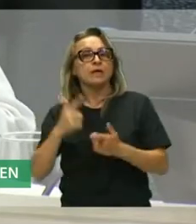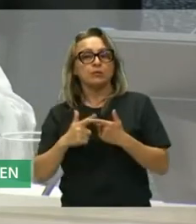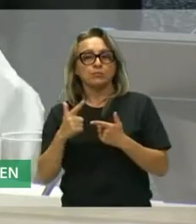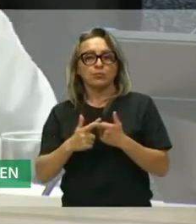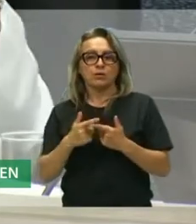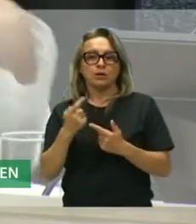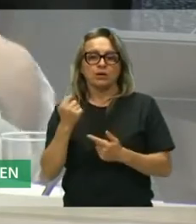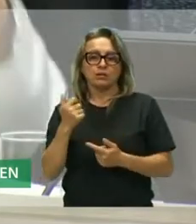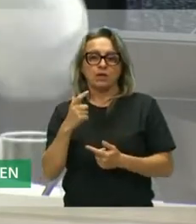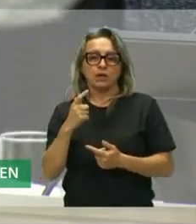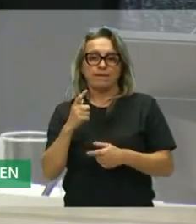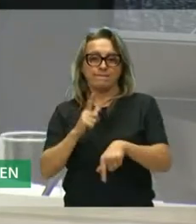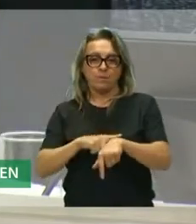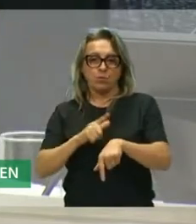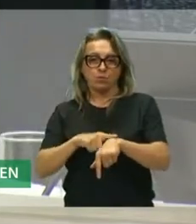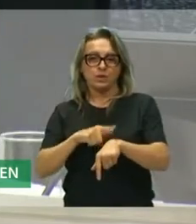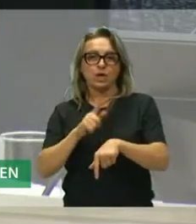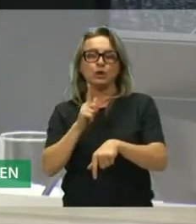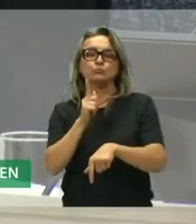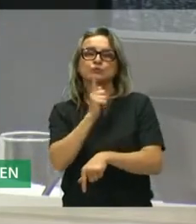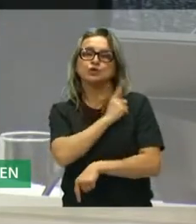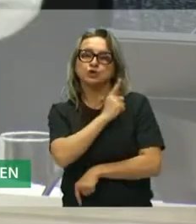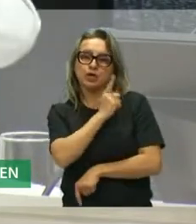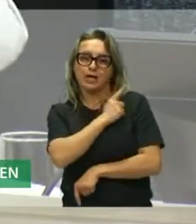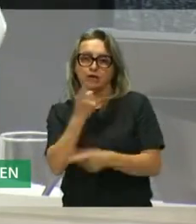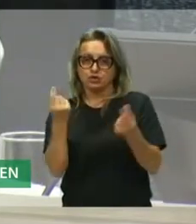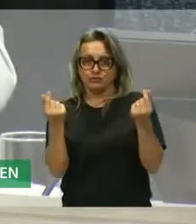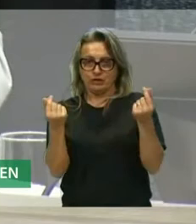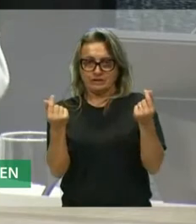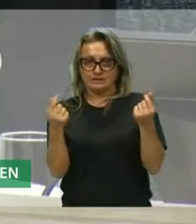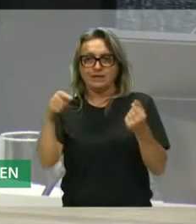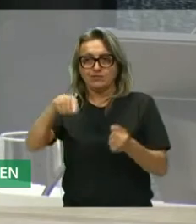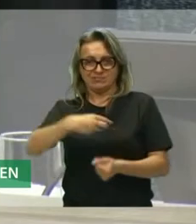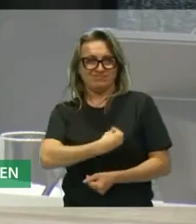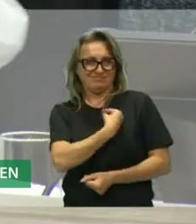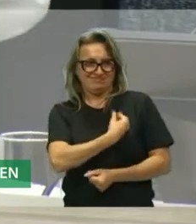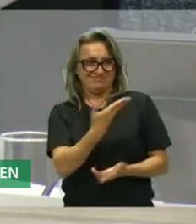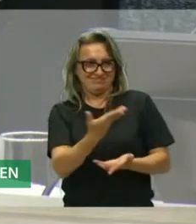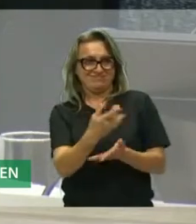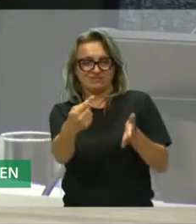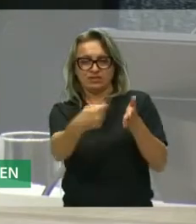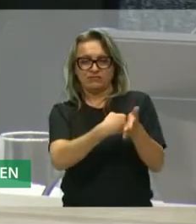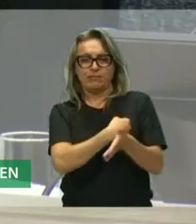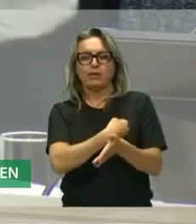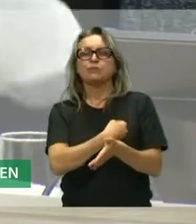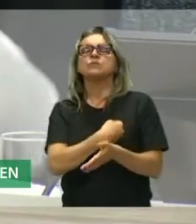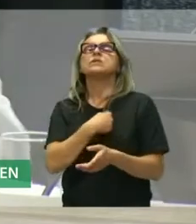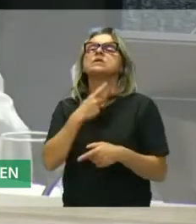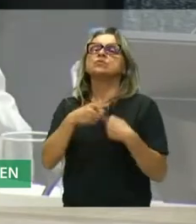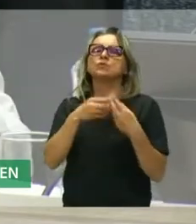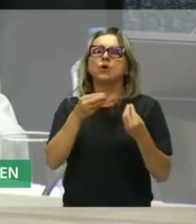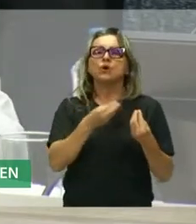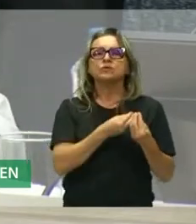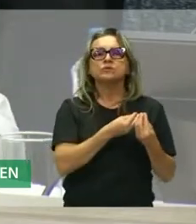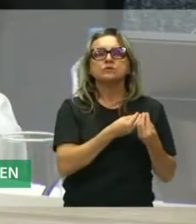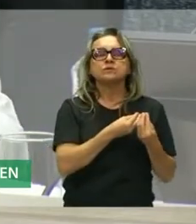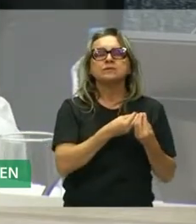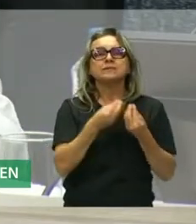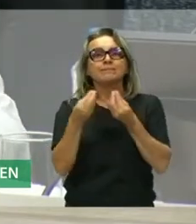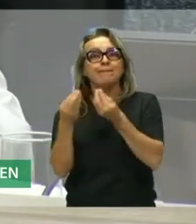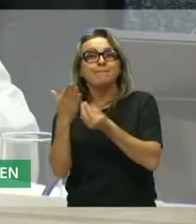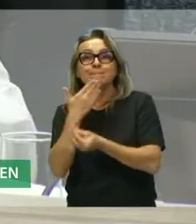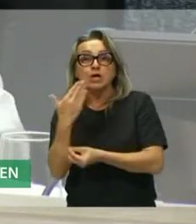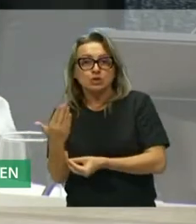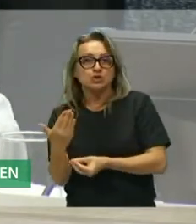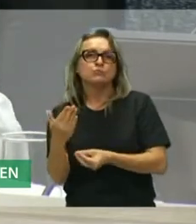aqui presente estava me questionando sobre isso. Nós passamos essa demanda, né, para o jurídico para entender se